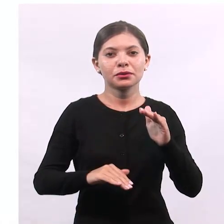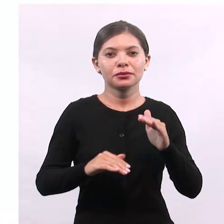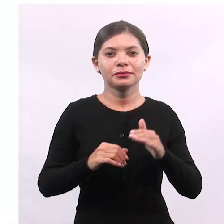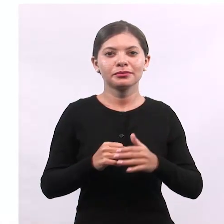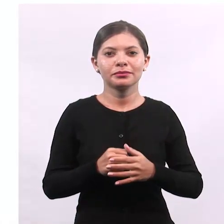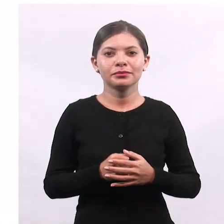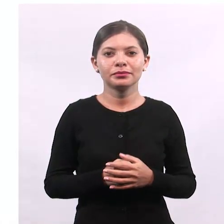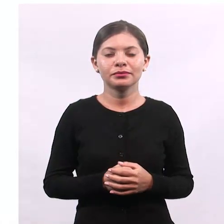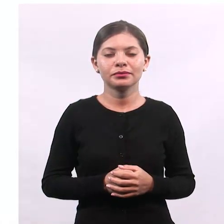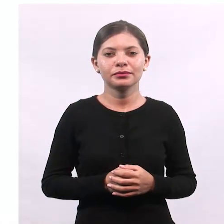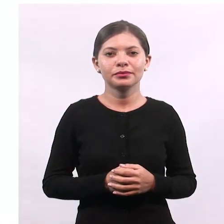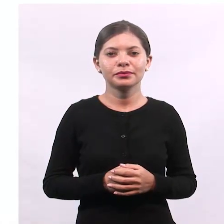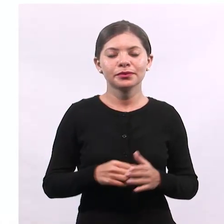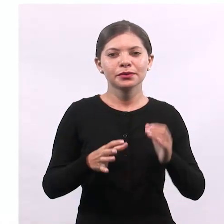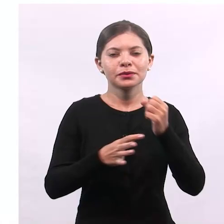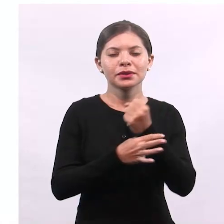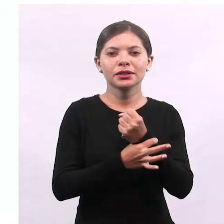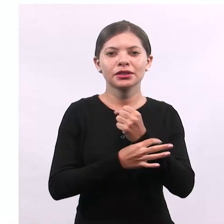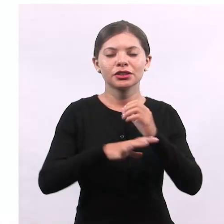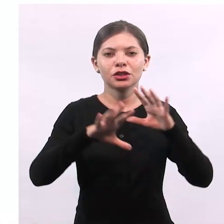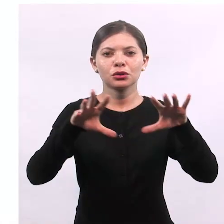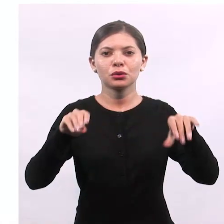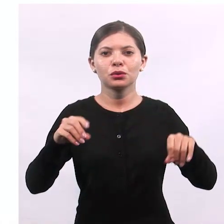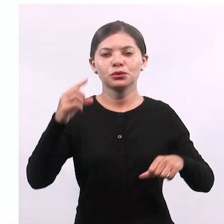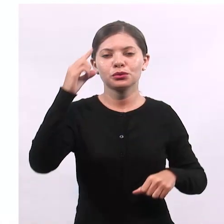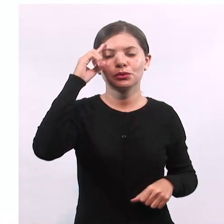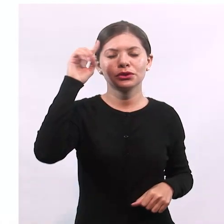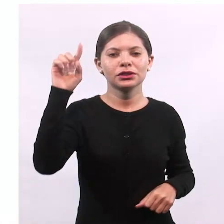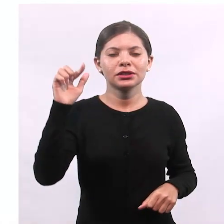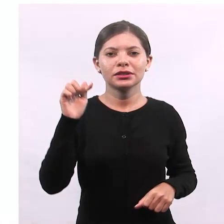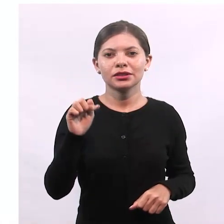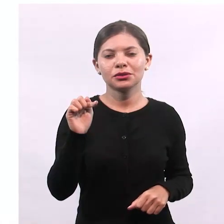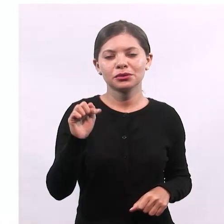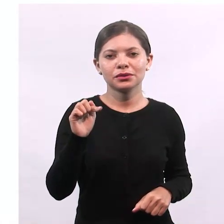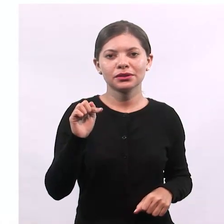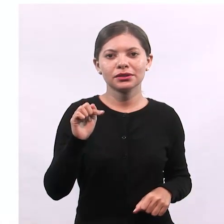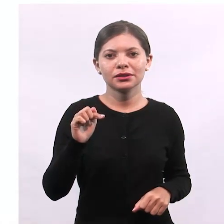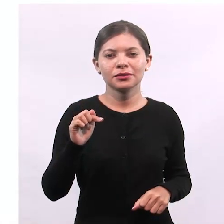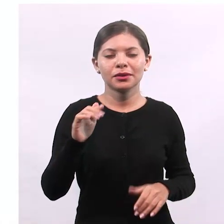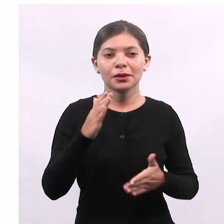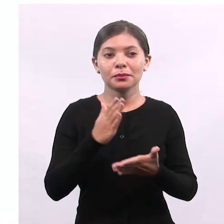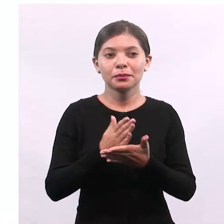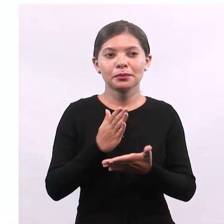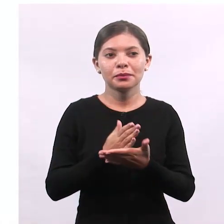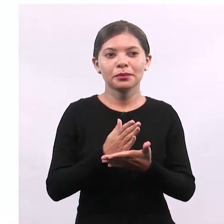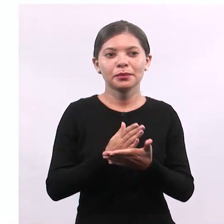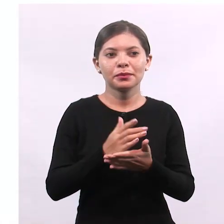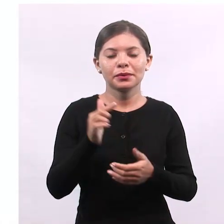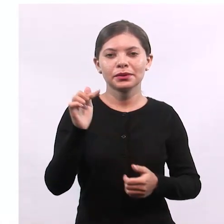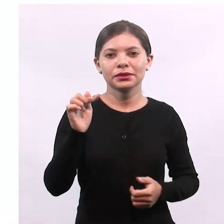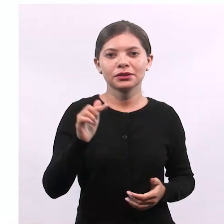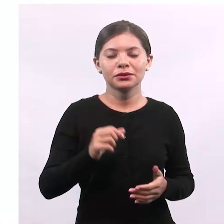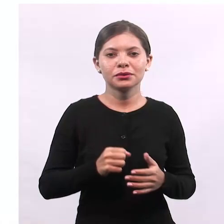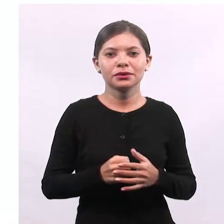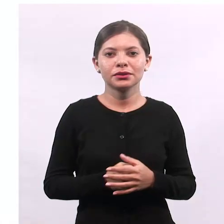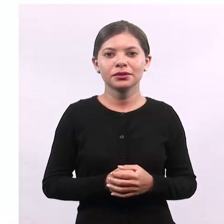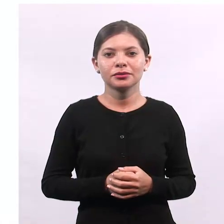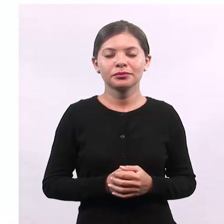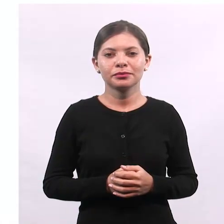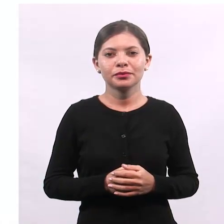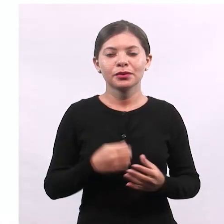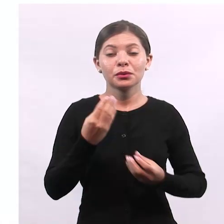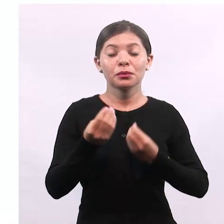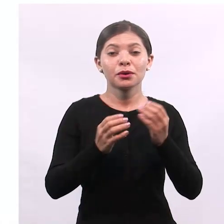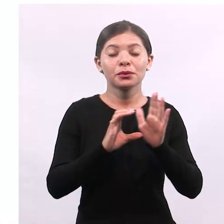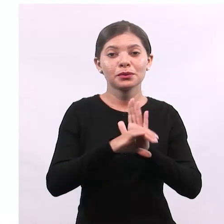ele não tá garantido que todos os dias vão ter 7 horas ele tá dizendo que em média 7 horas diárias qual